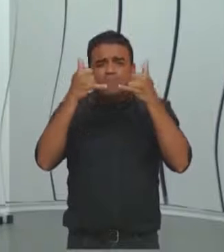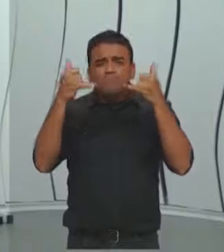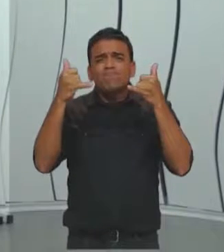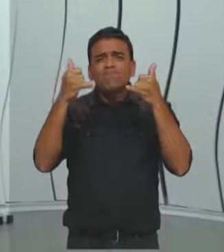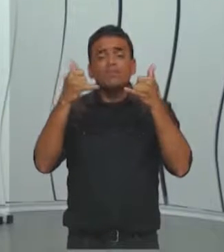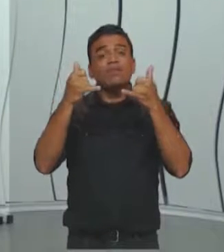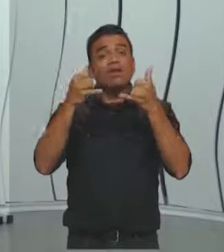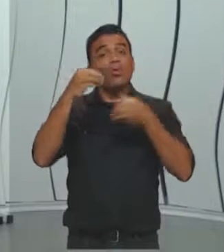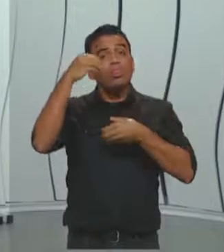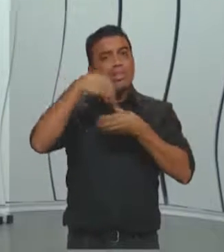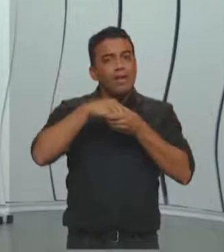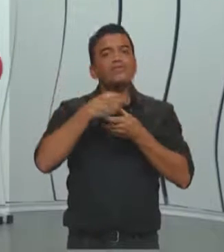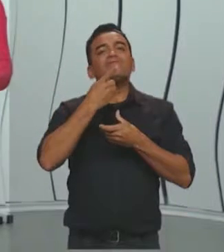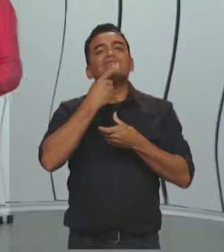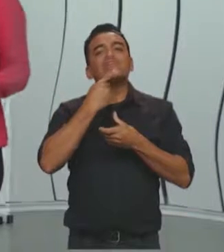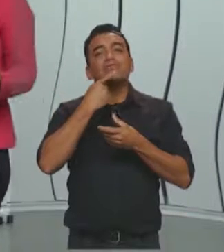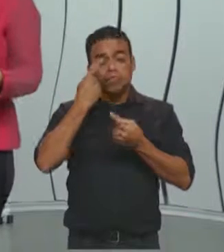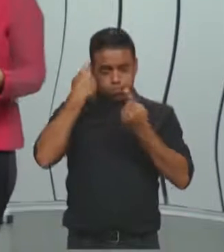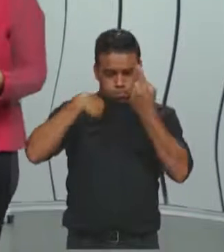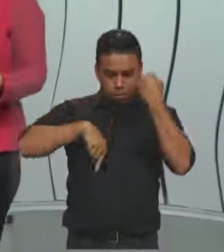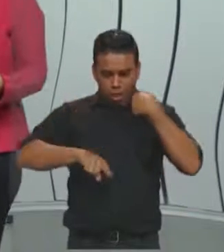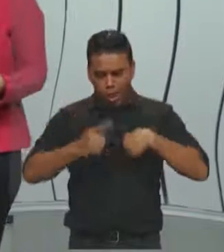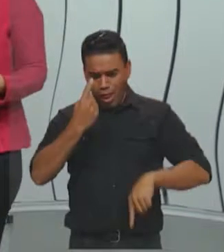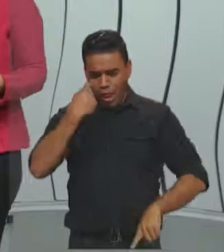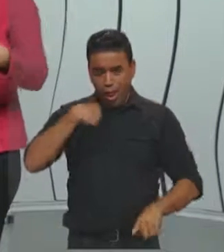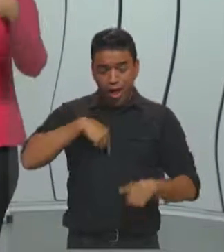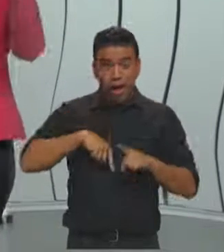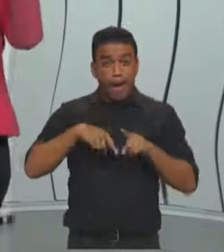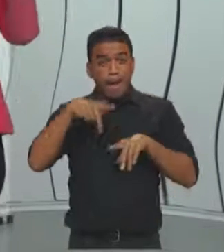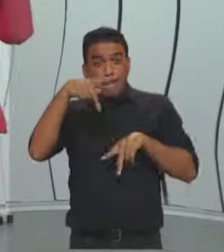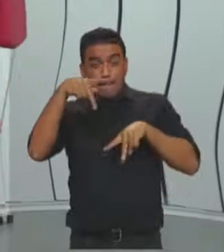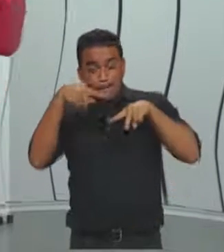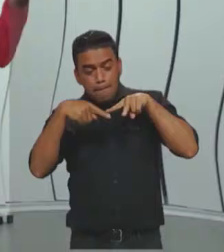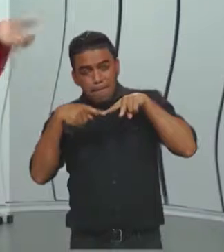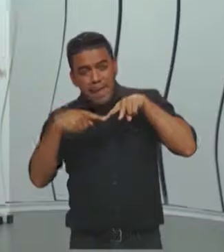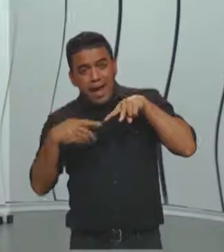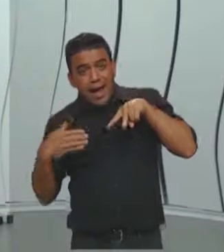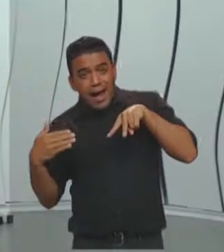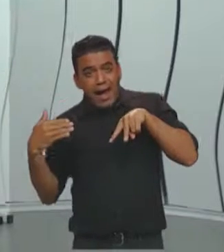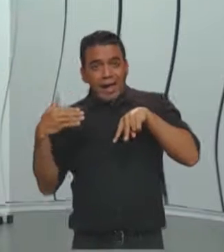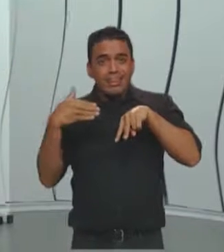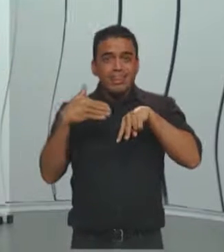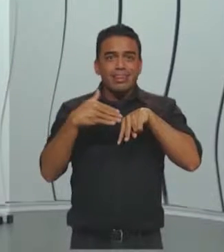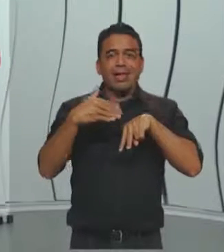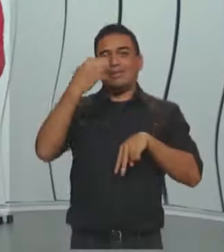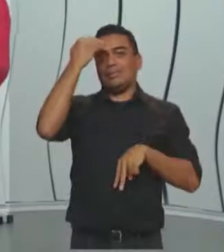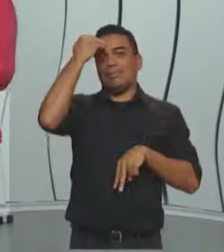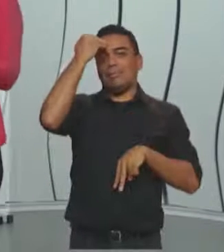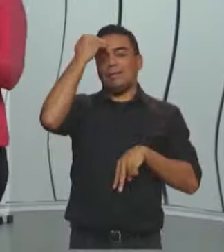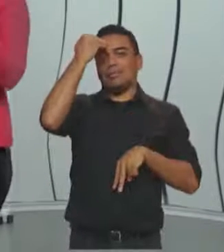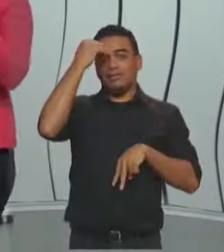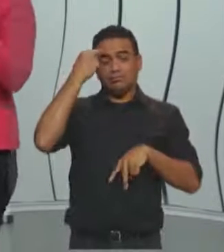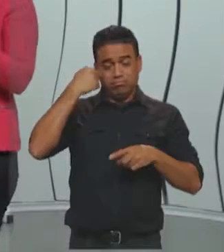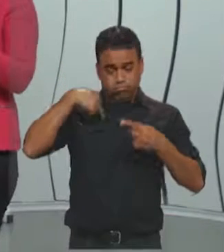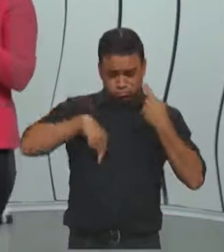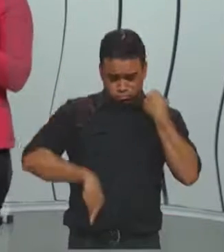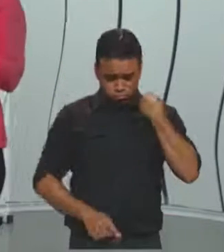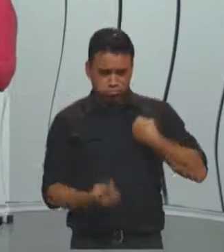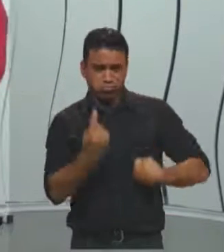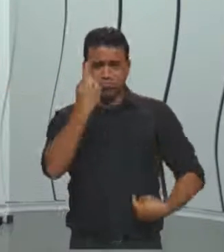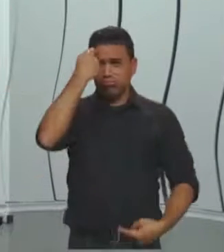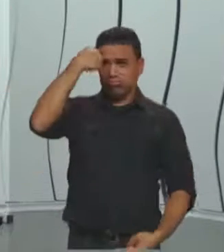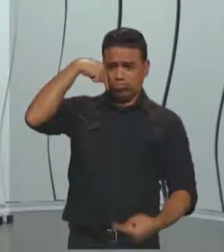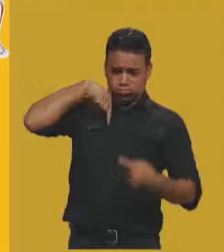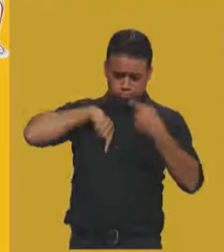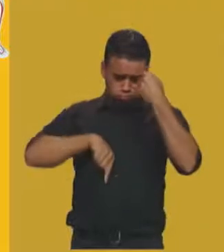vai circular aí o sangue desde a ponta do nosso pé até a nossa cabeça. Então, esses